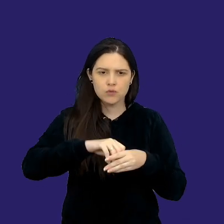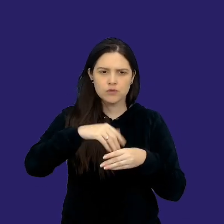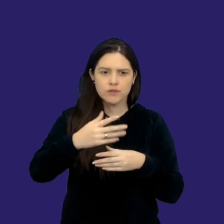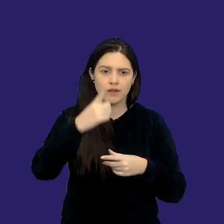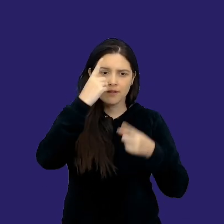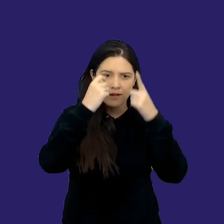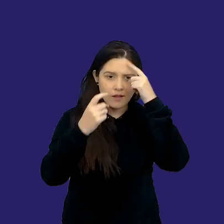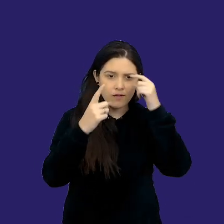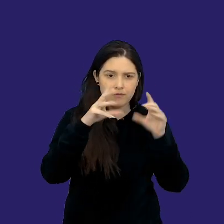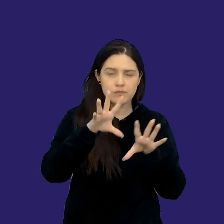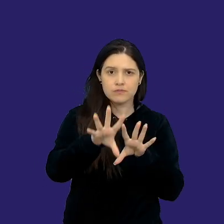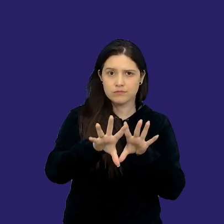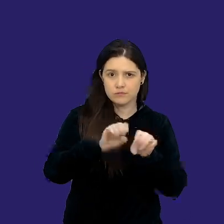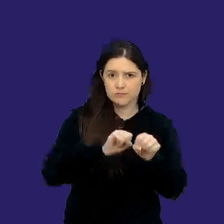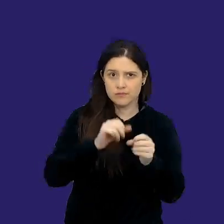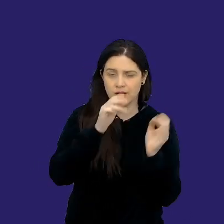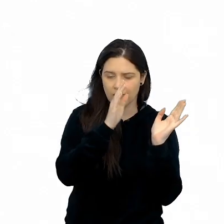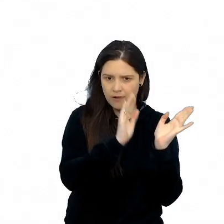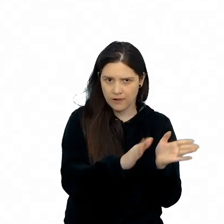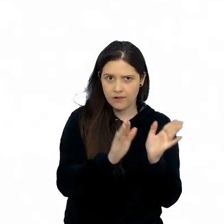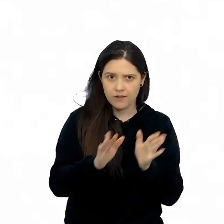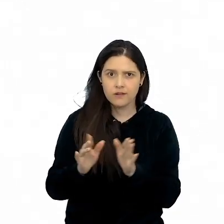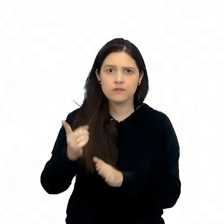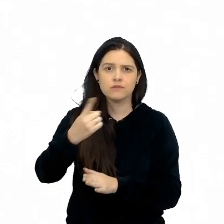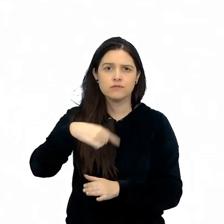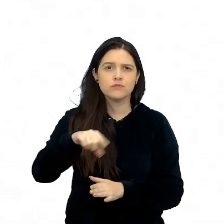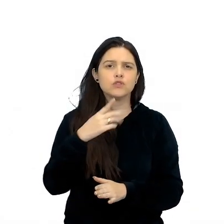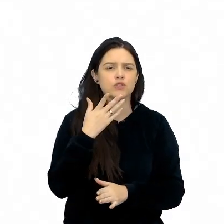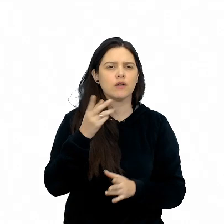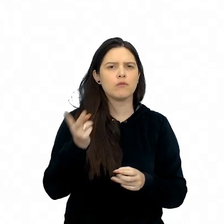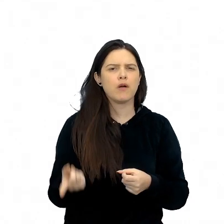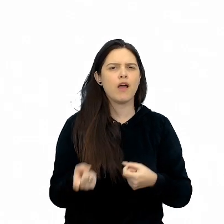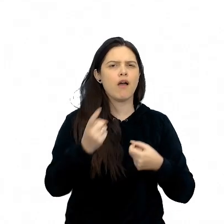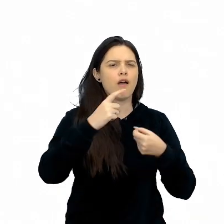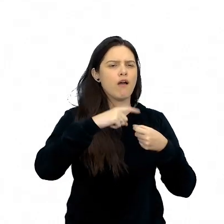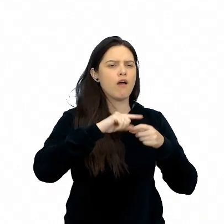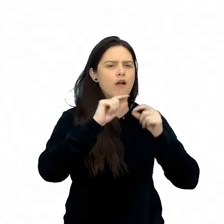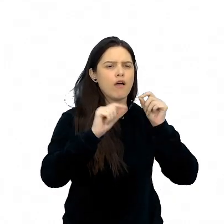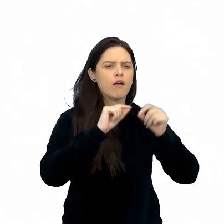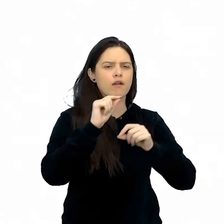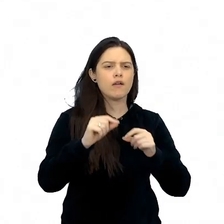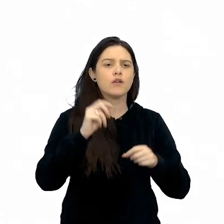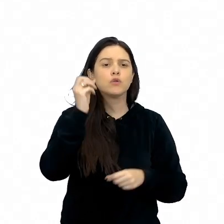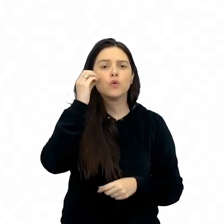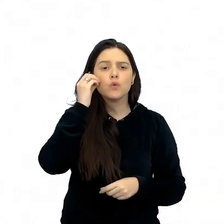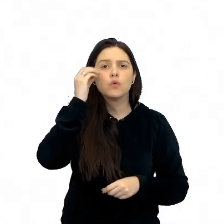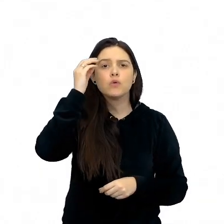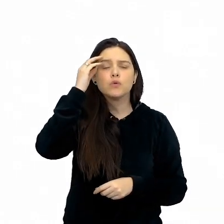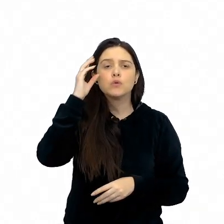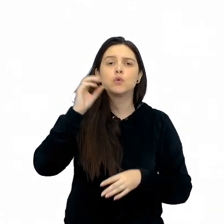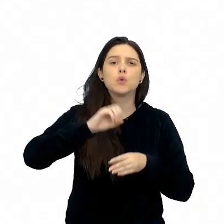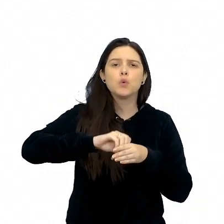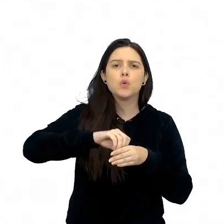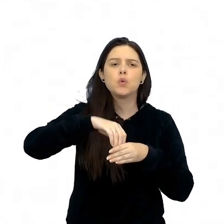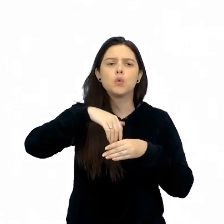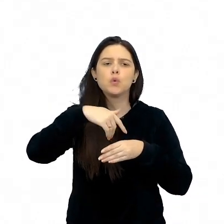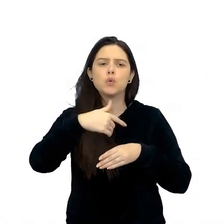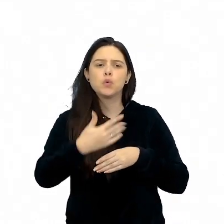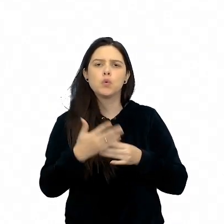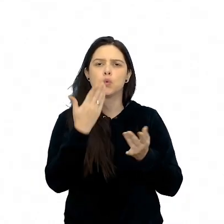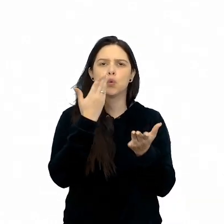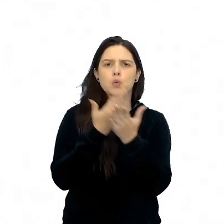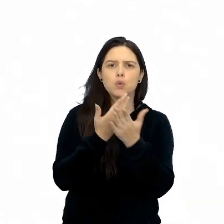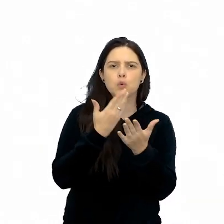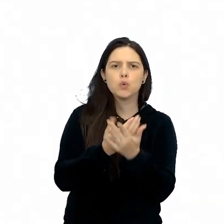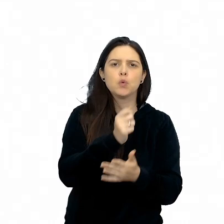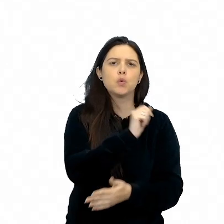ideias abordados na formação de etapa. Então, só para a gente recapitular, nós temos a respeito desse conhecimento do conteúdo e dos estudantes.